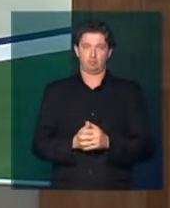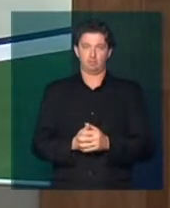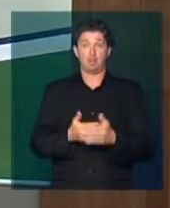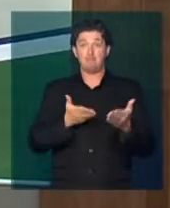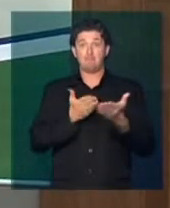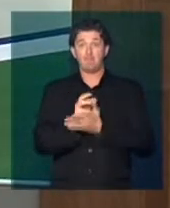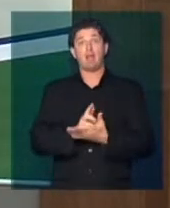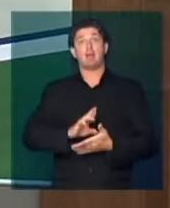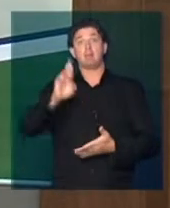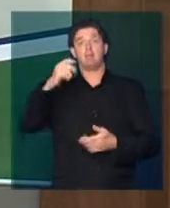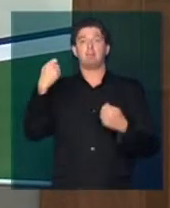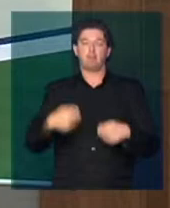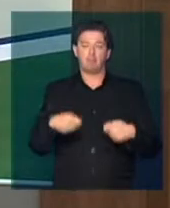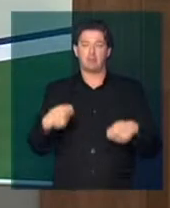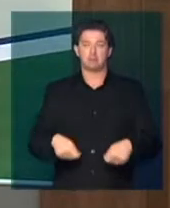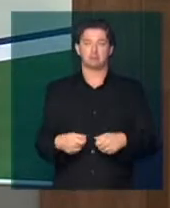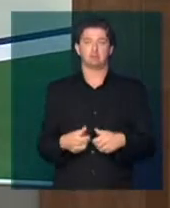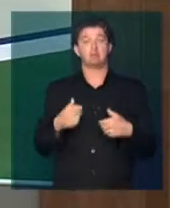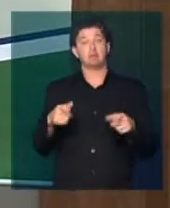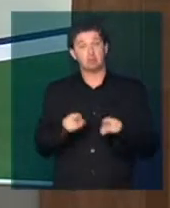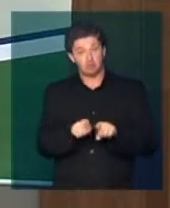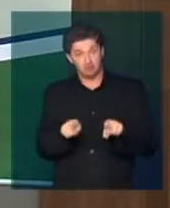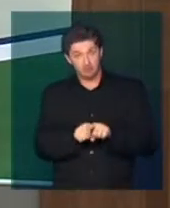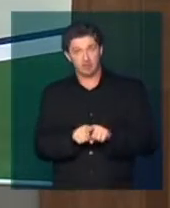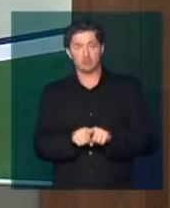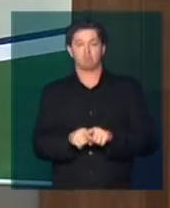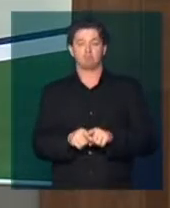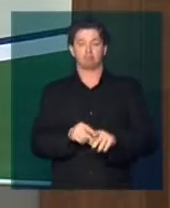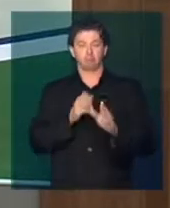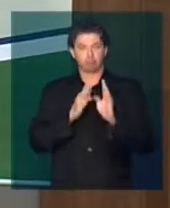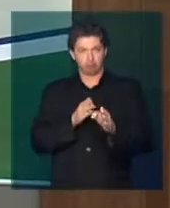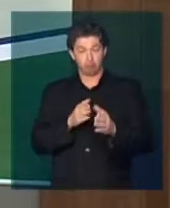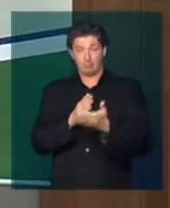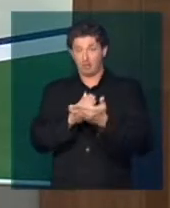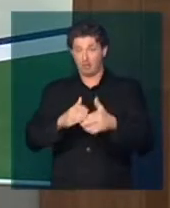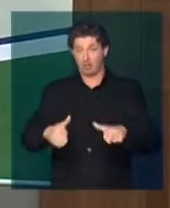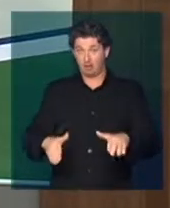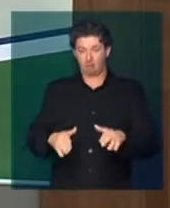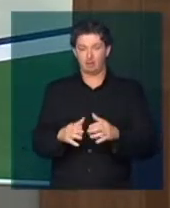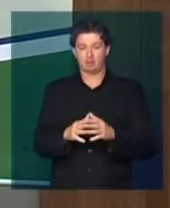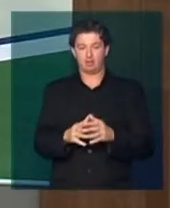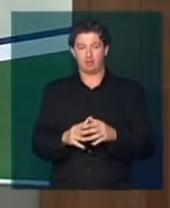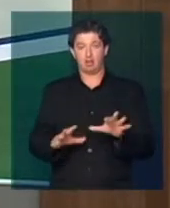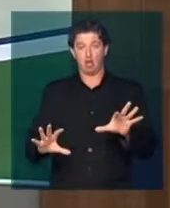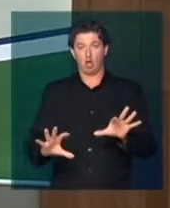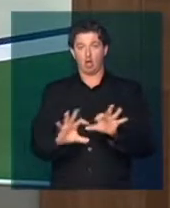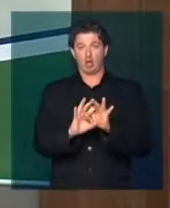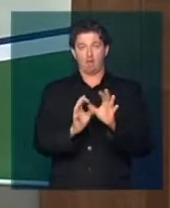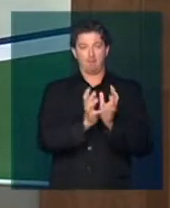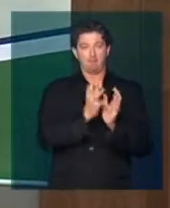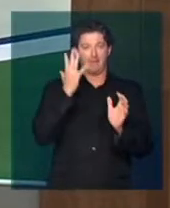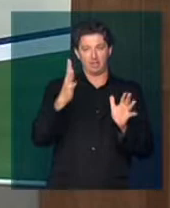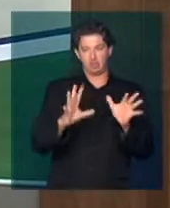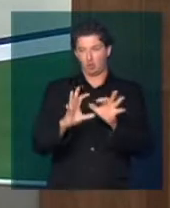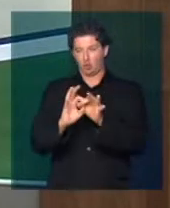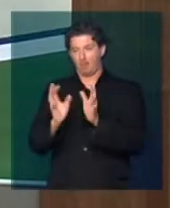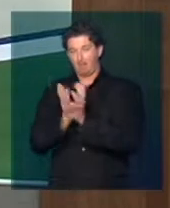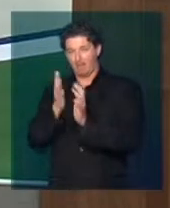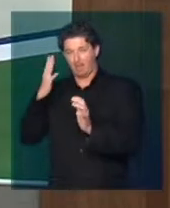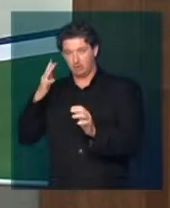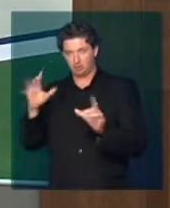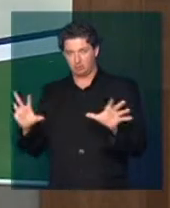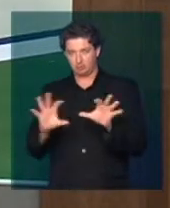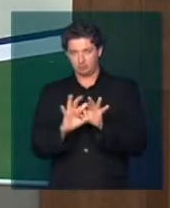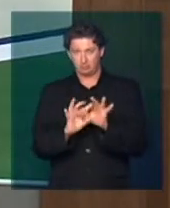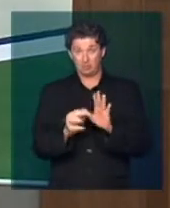que ter representatividade. Também caminhamos no fim, no sentido do fim das coligações proporcionais,